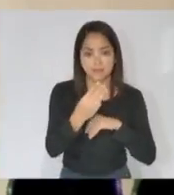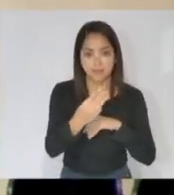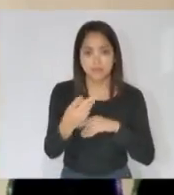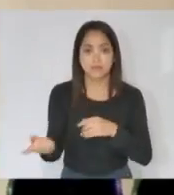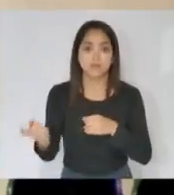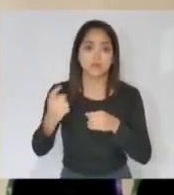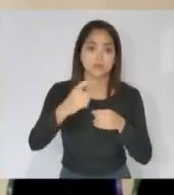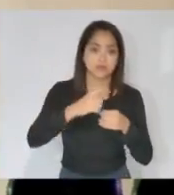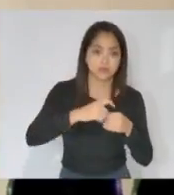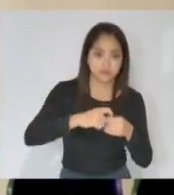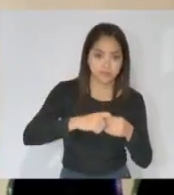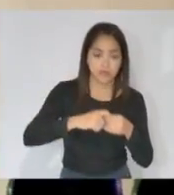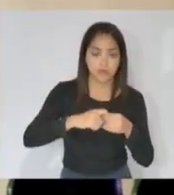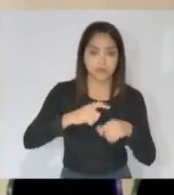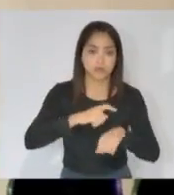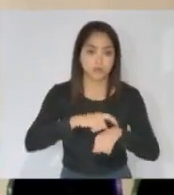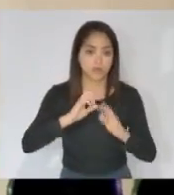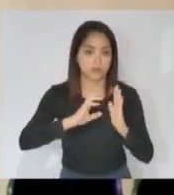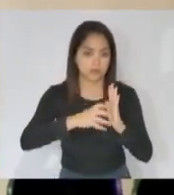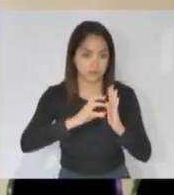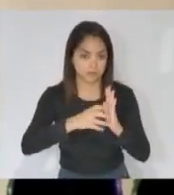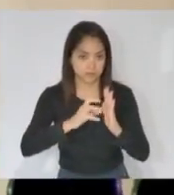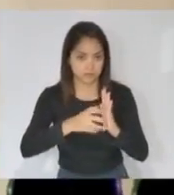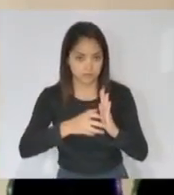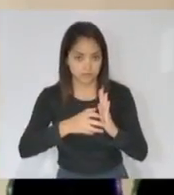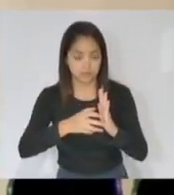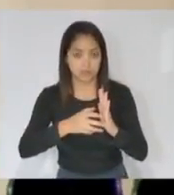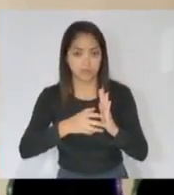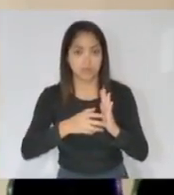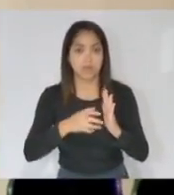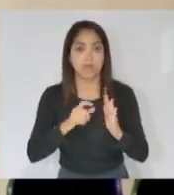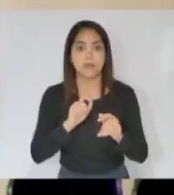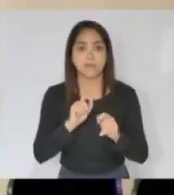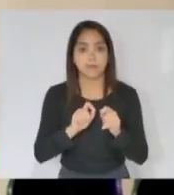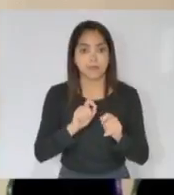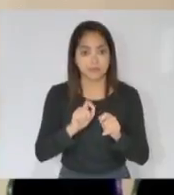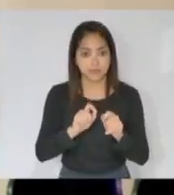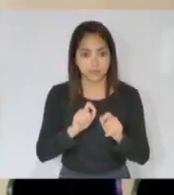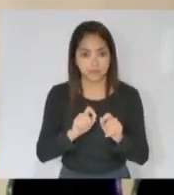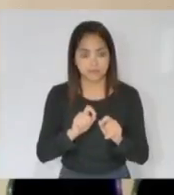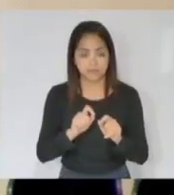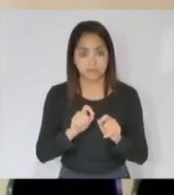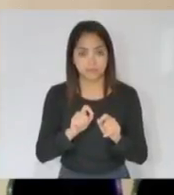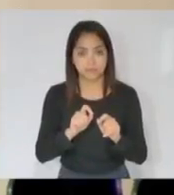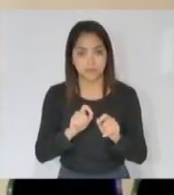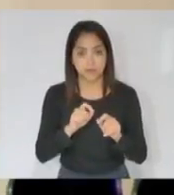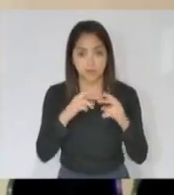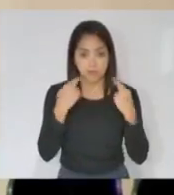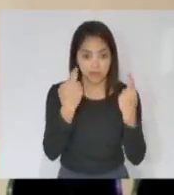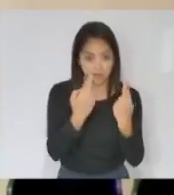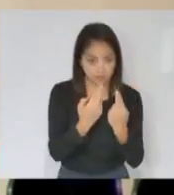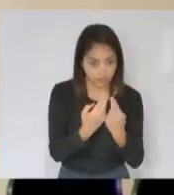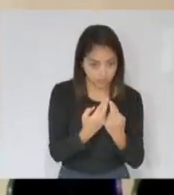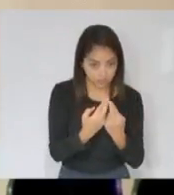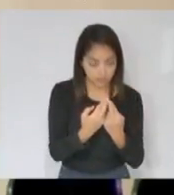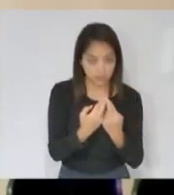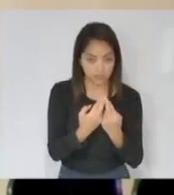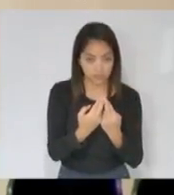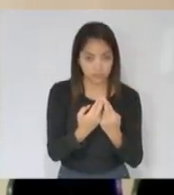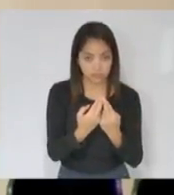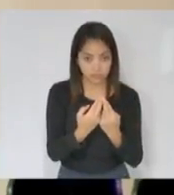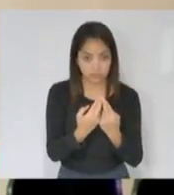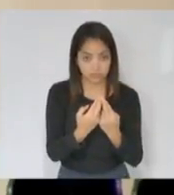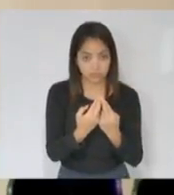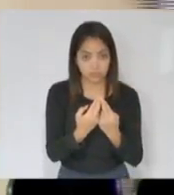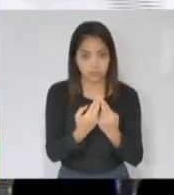início do horário dos partidos políticos, para na presidência realizarmos uma reunião com o